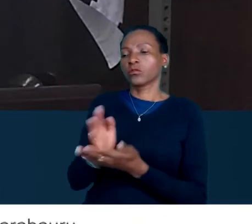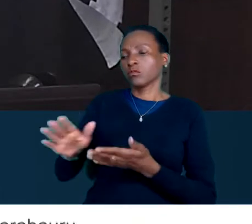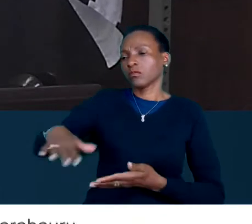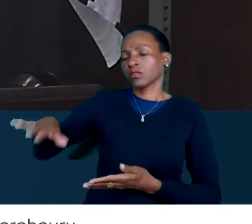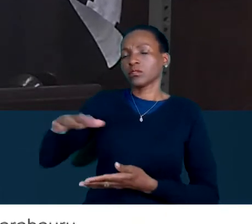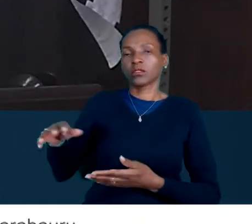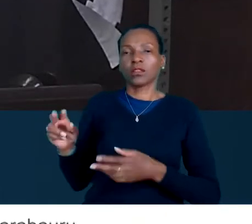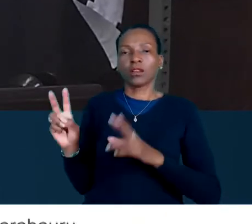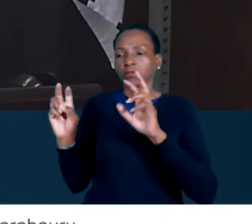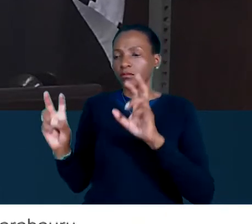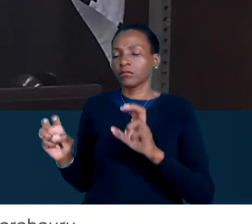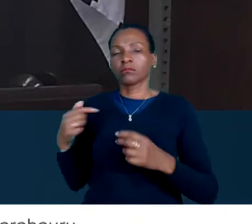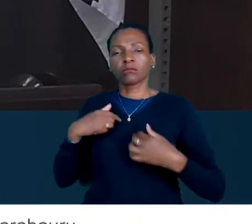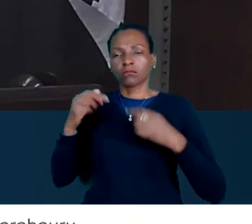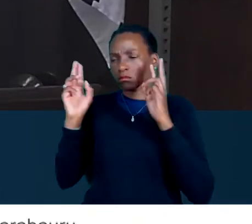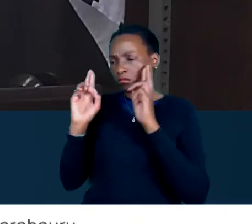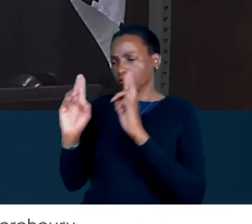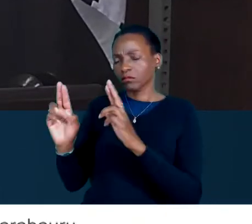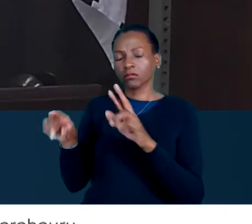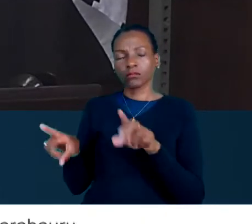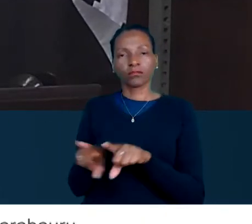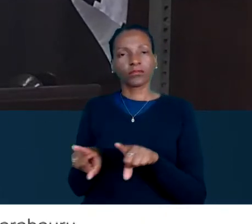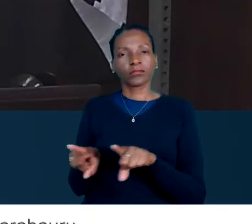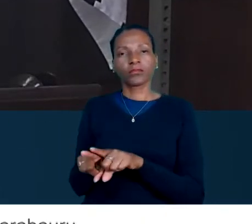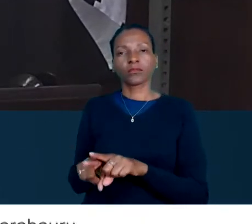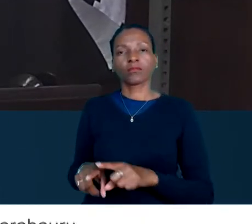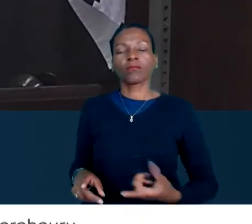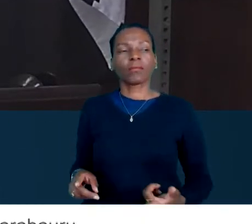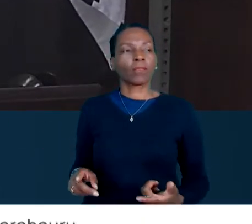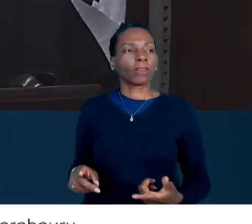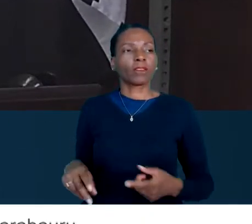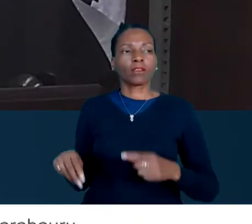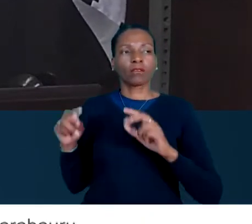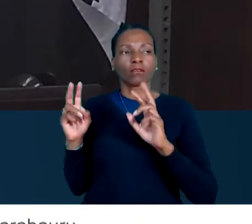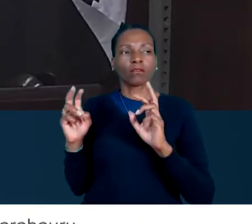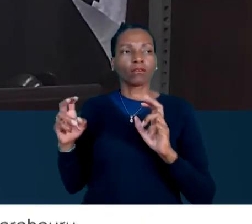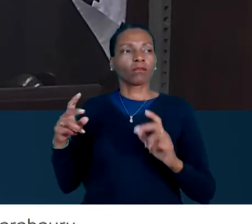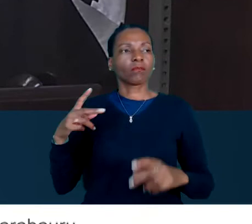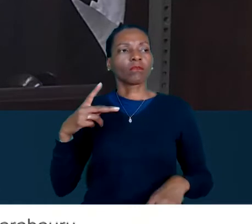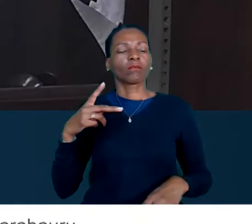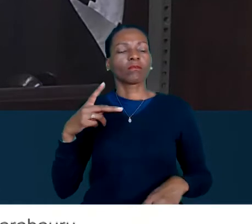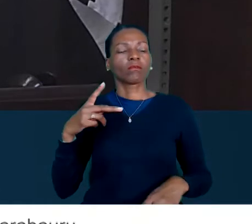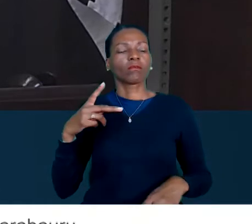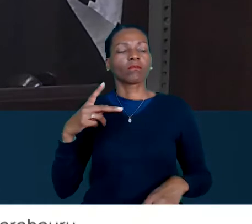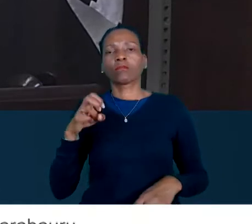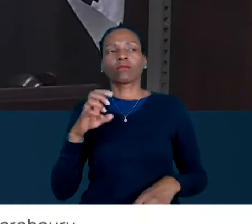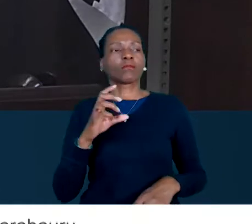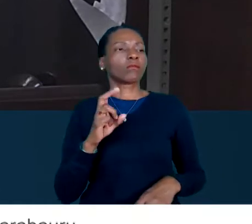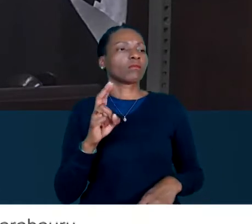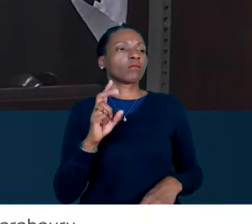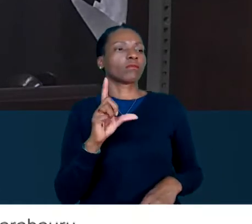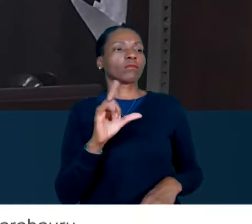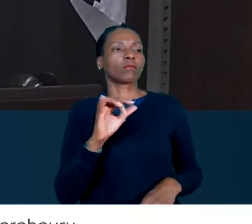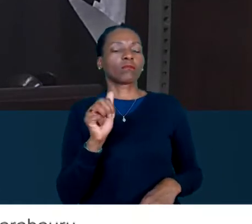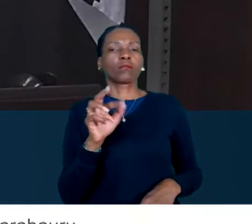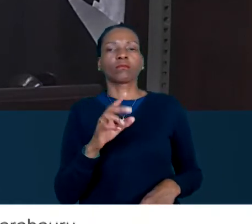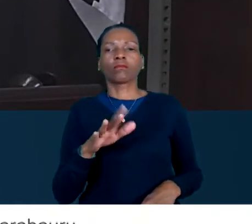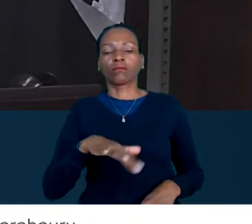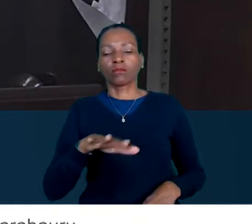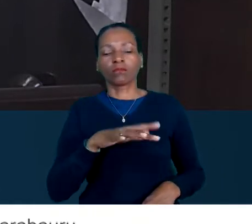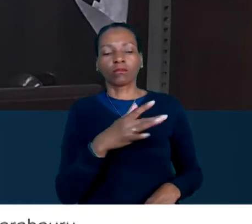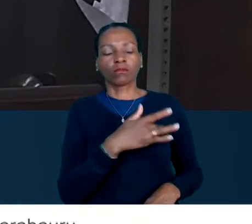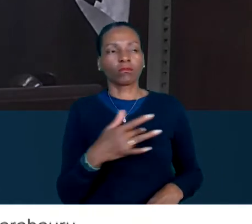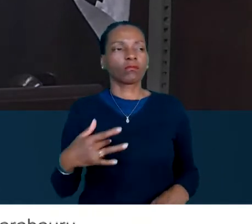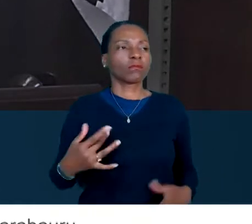no assunto que é mais peculiar a área dela que a área de saúde o vereador manoel luzilá na área jurídica o vereador natalino que briga incessantemente